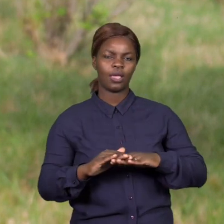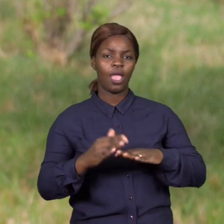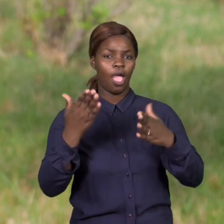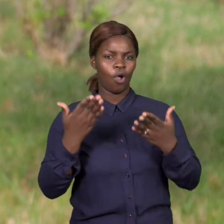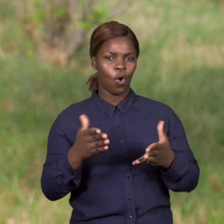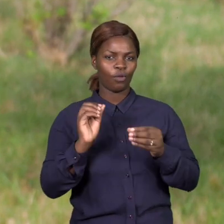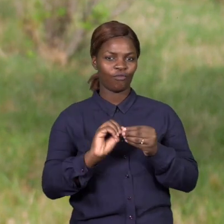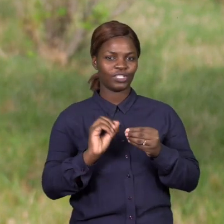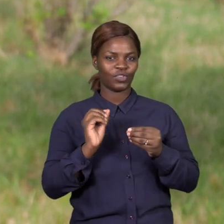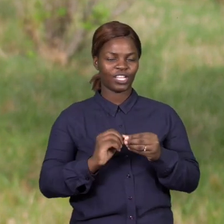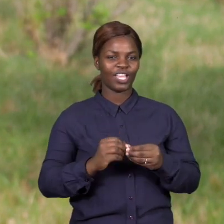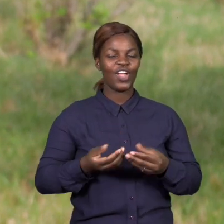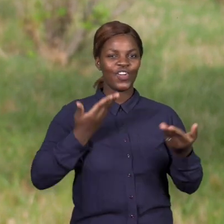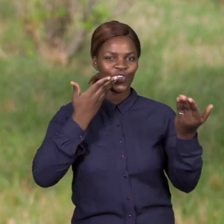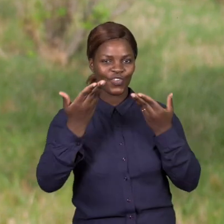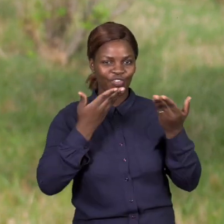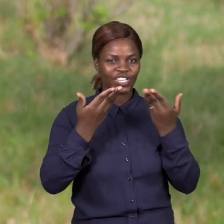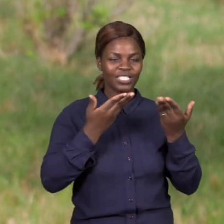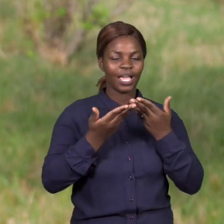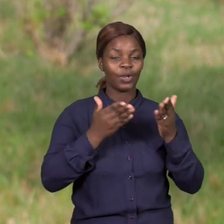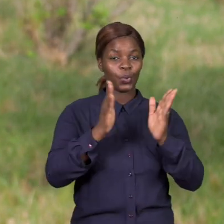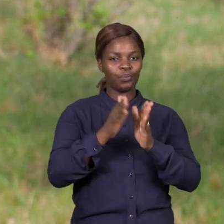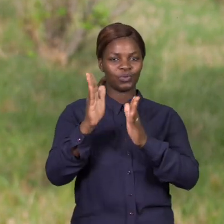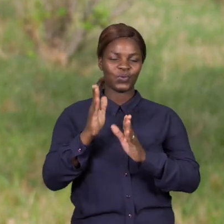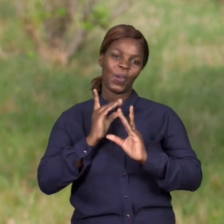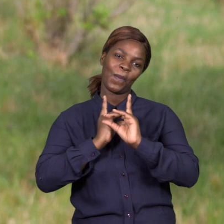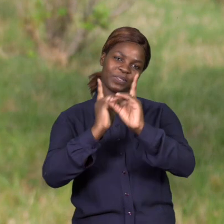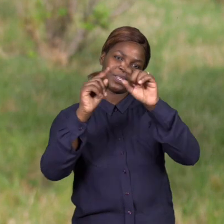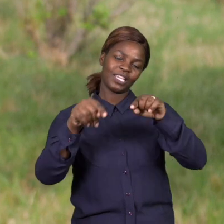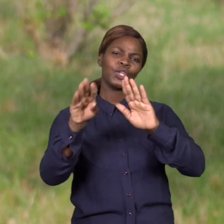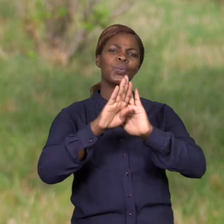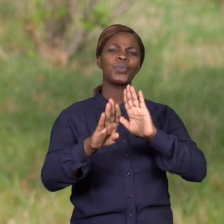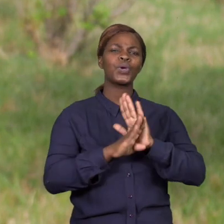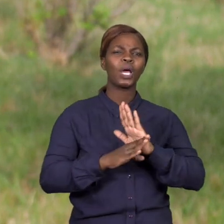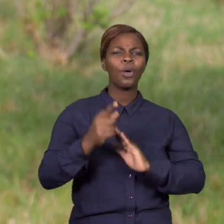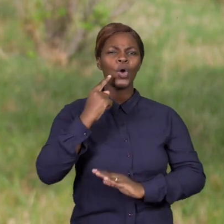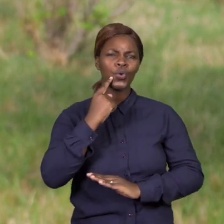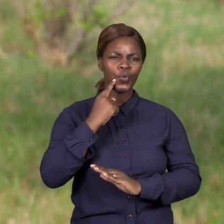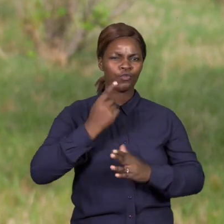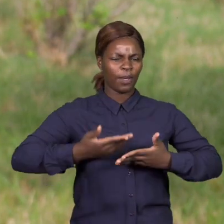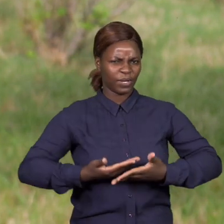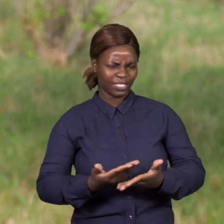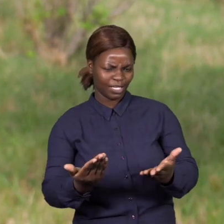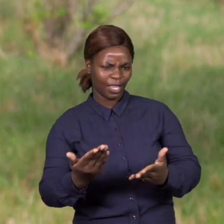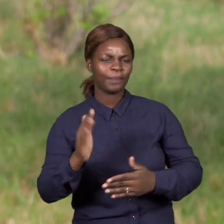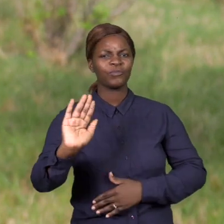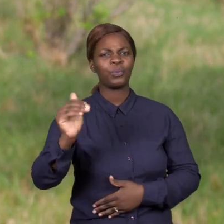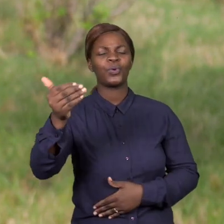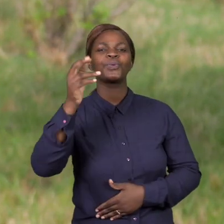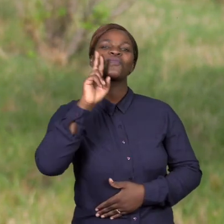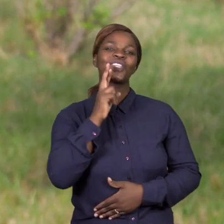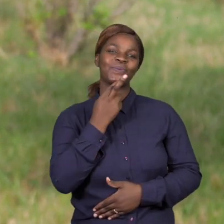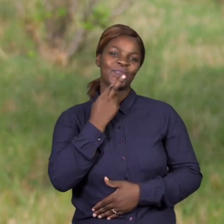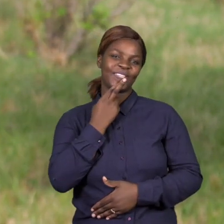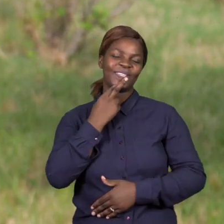prótese. Vamos dar oportunidade aos nossos telespectadores para participarem do nosso programa, colocando as suas dúvidas e perguntas. Confira